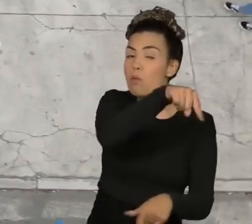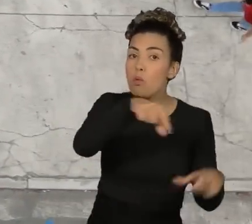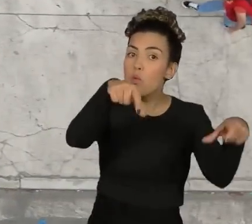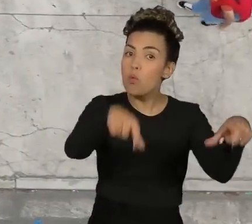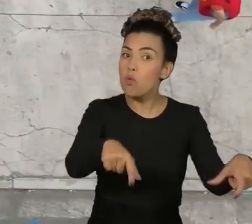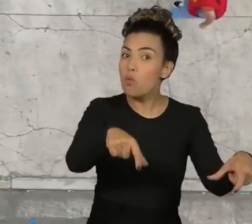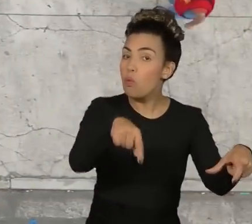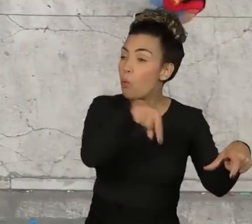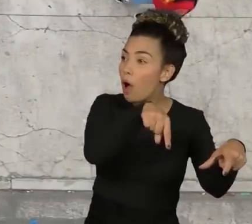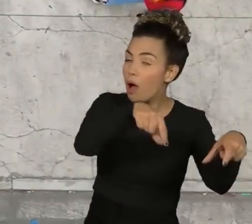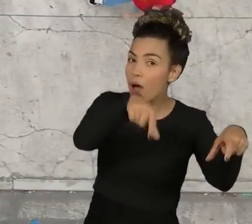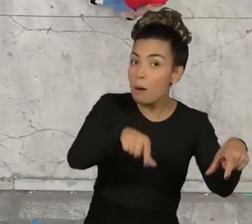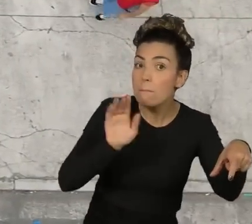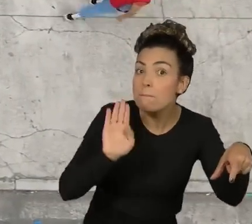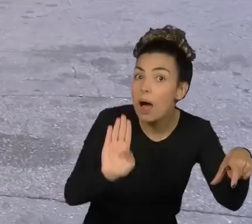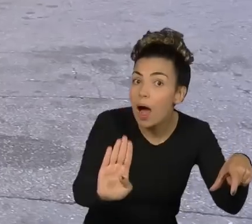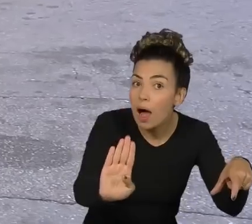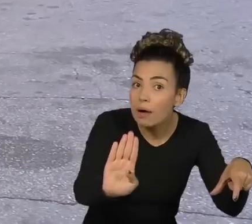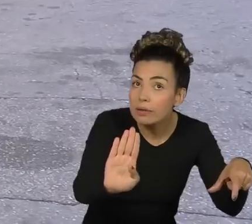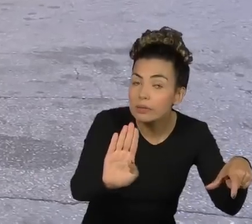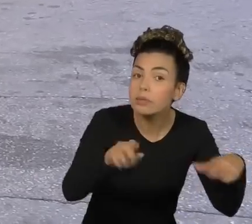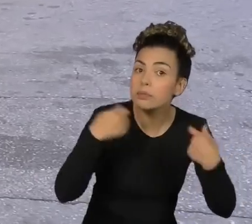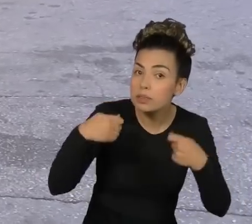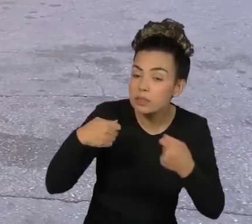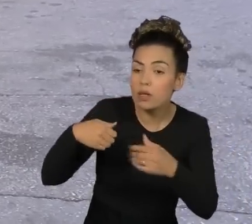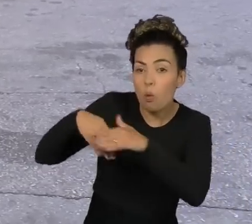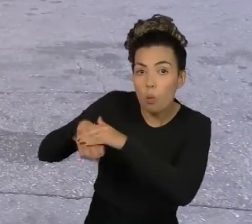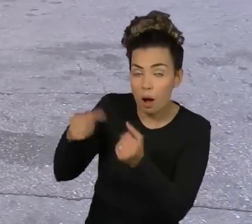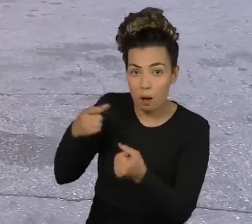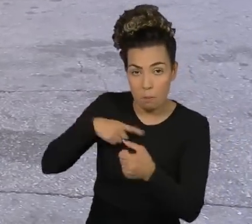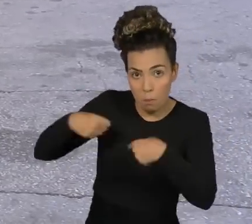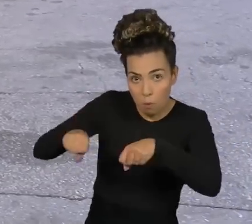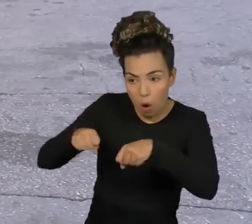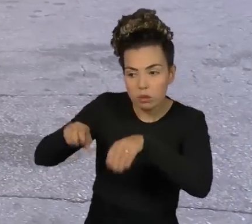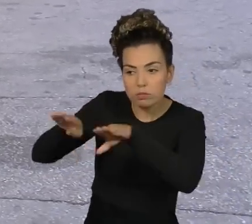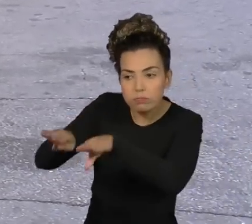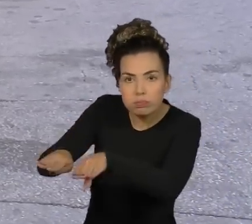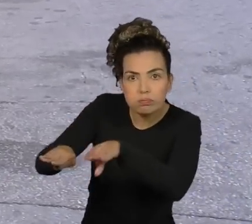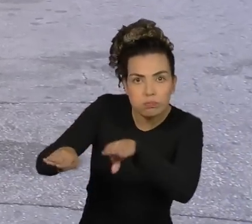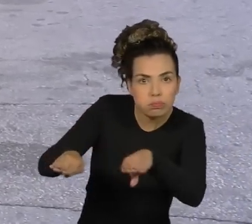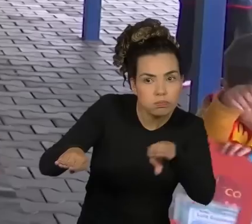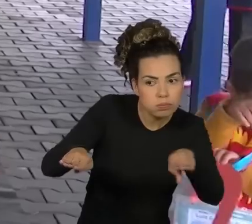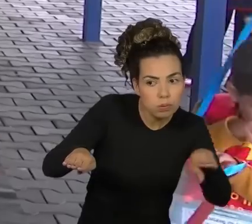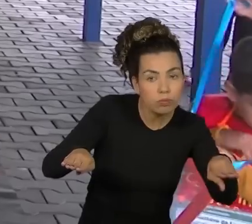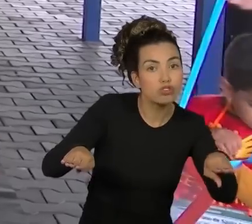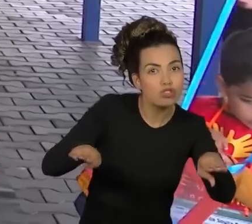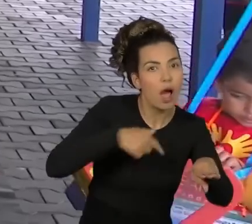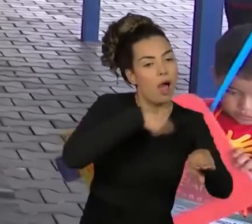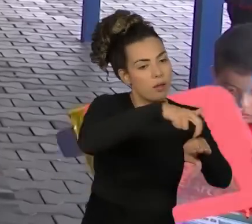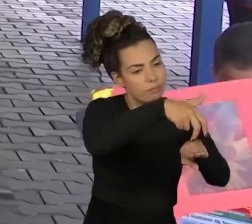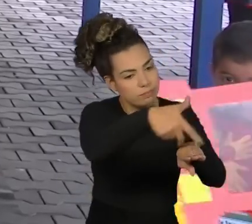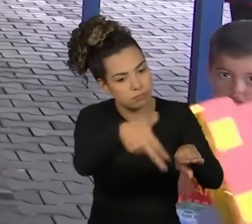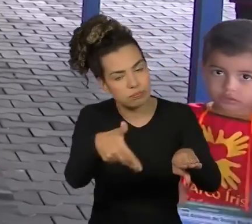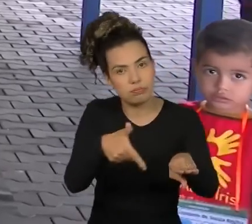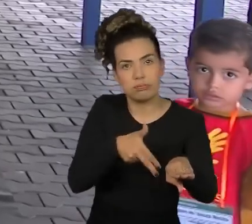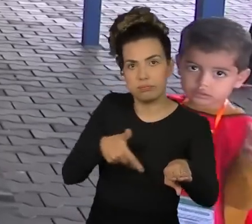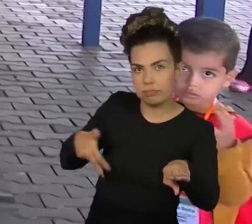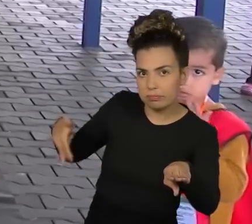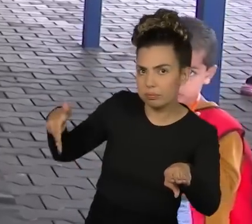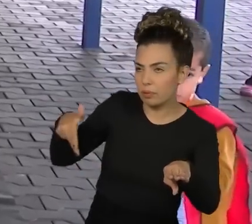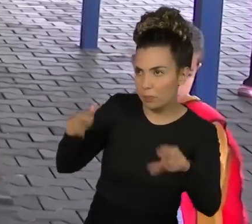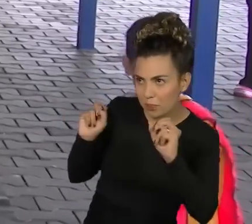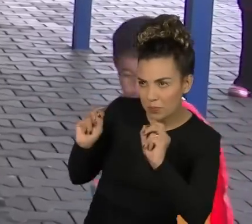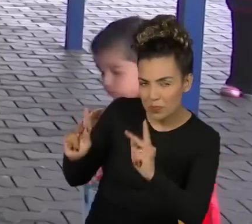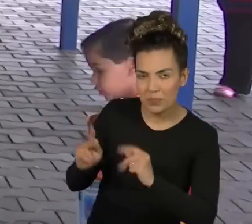gente vai estacionar a motoca para subir lá na quadra, combinado? Não. O Maio Amarelo é um